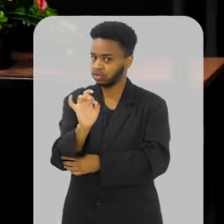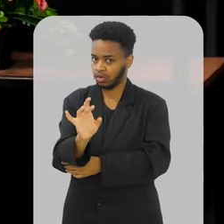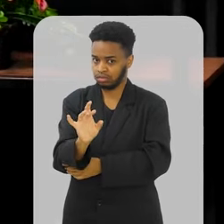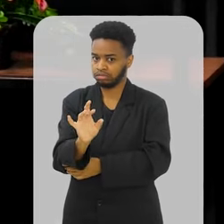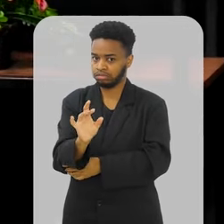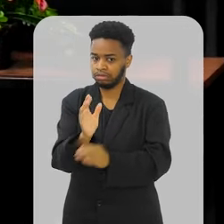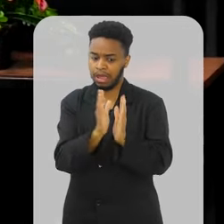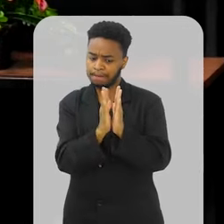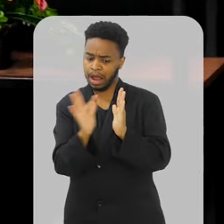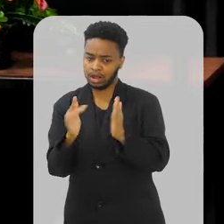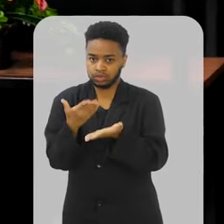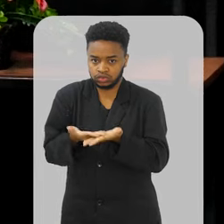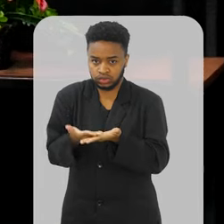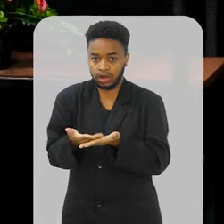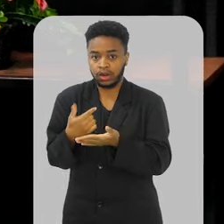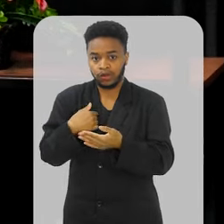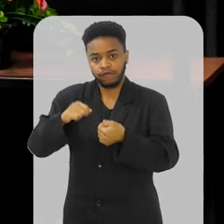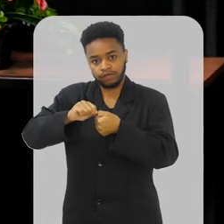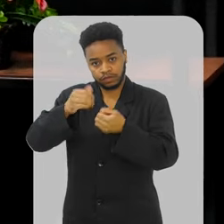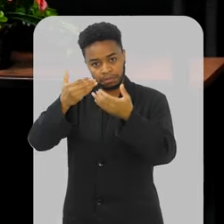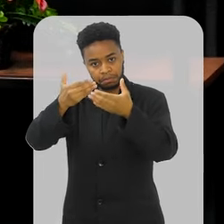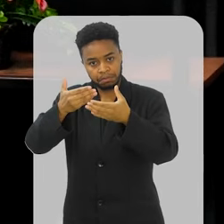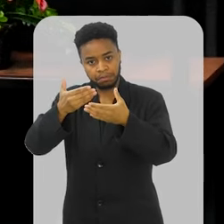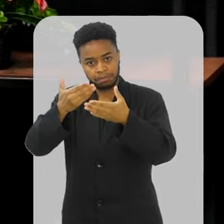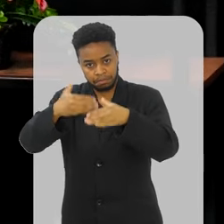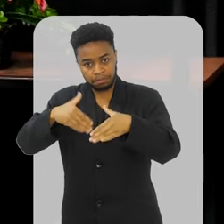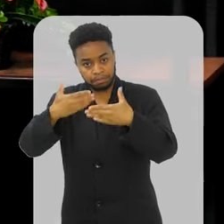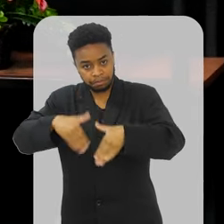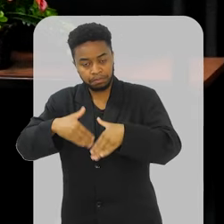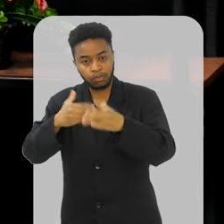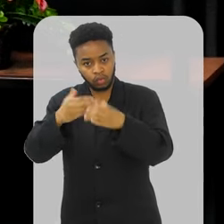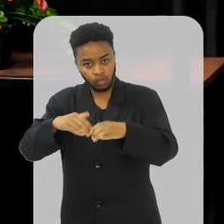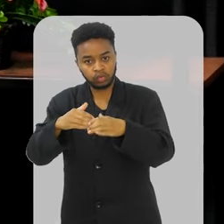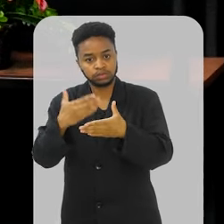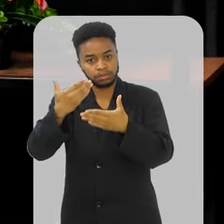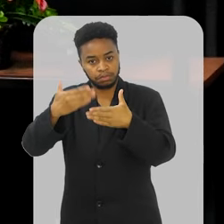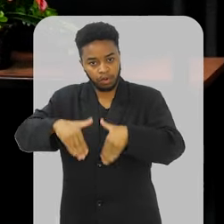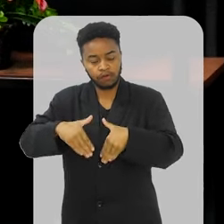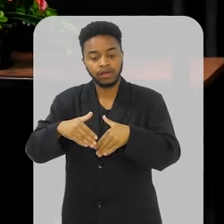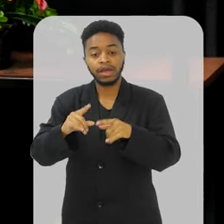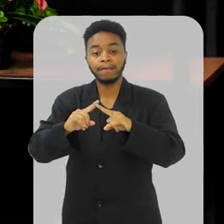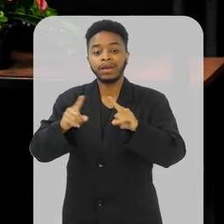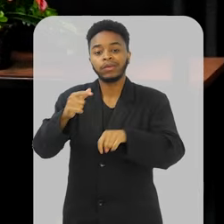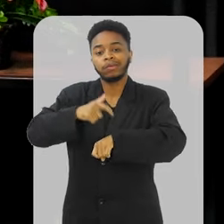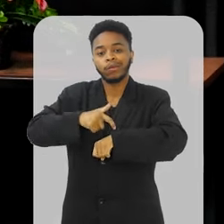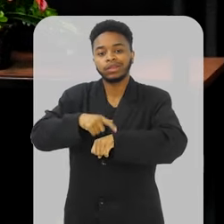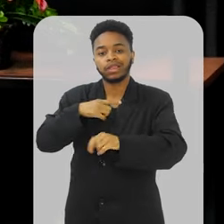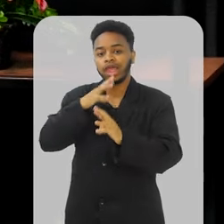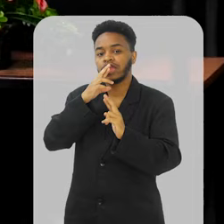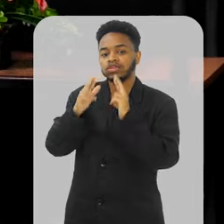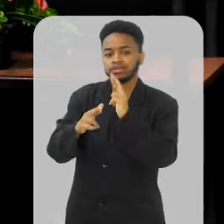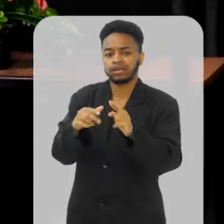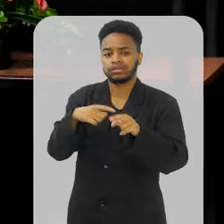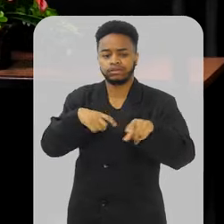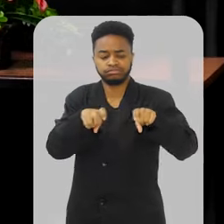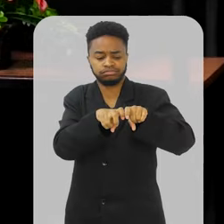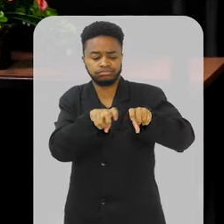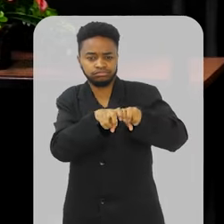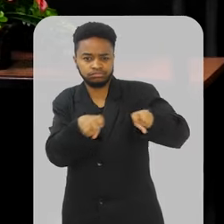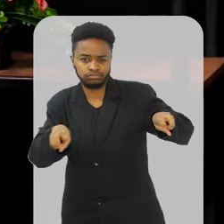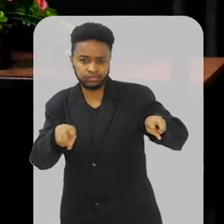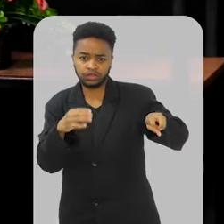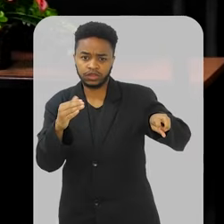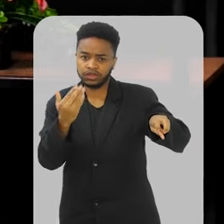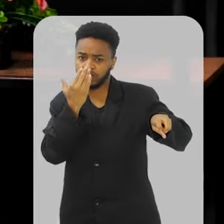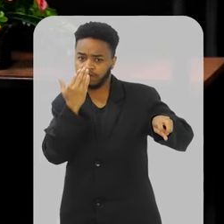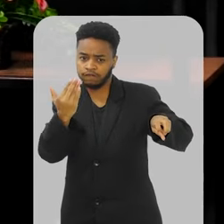toda a matéria prestei o concurso na hora de receber o resultado que era dado numa banca do lado de fora